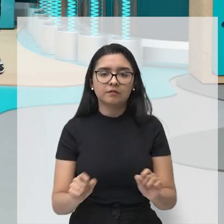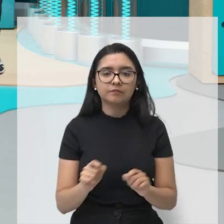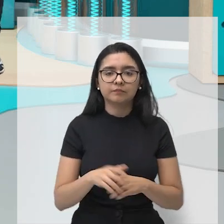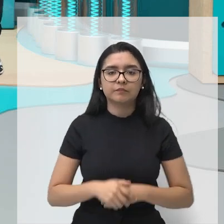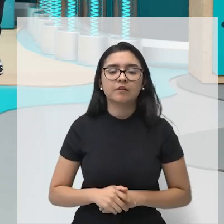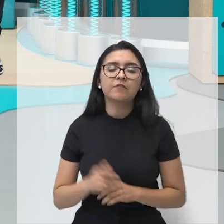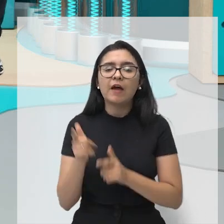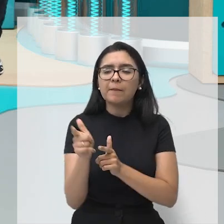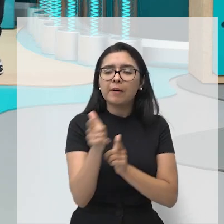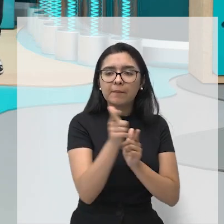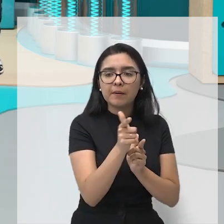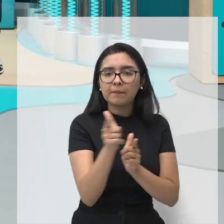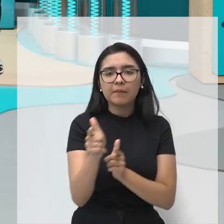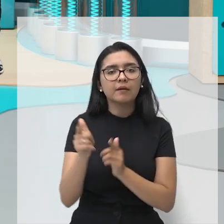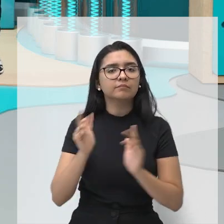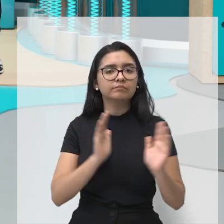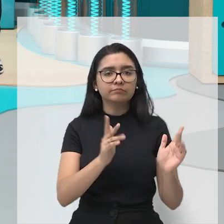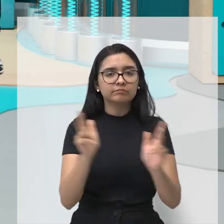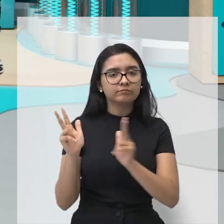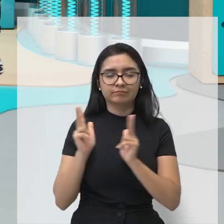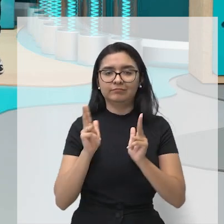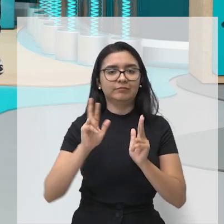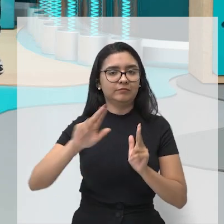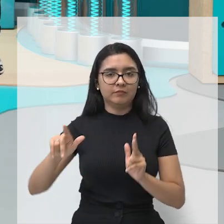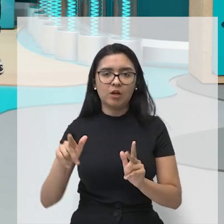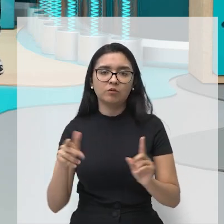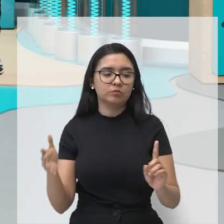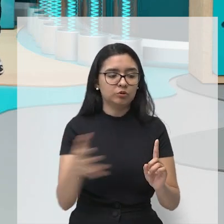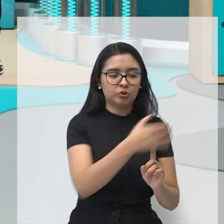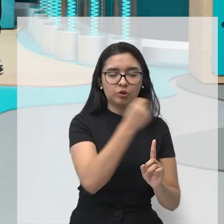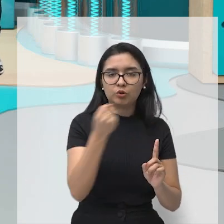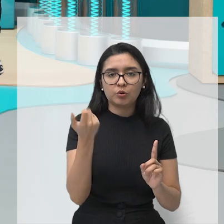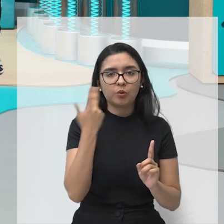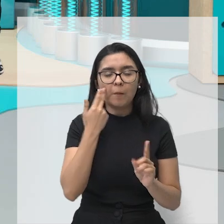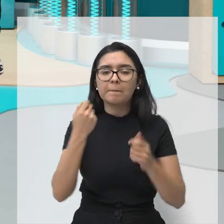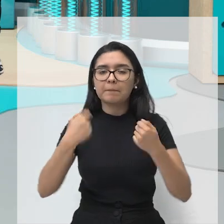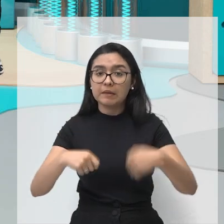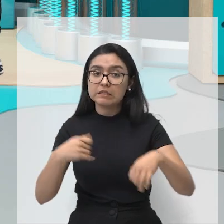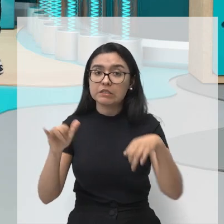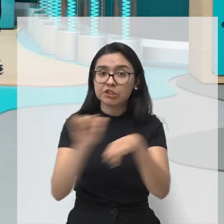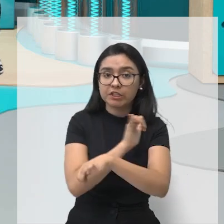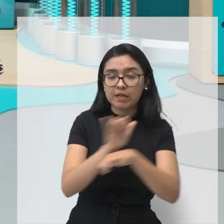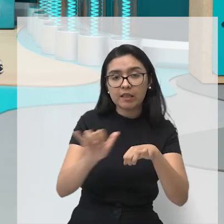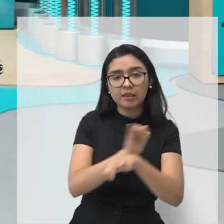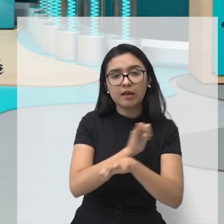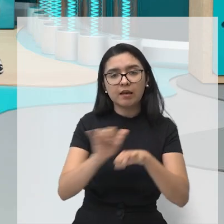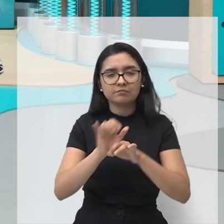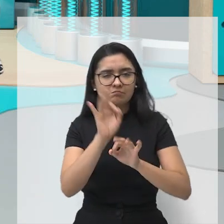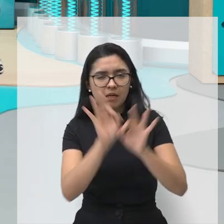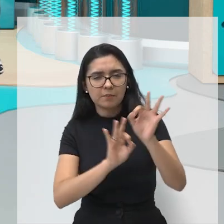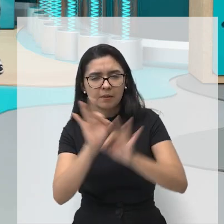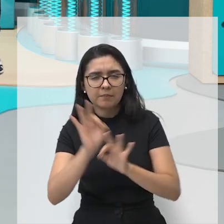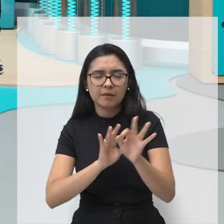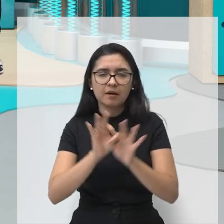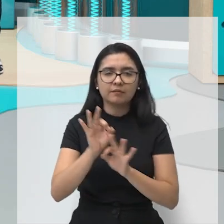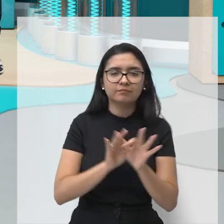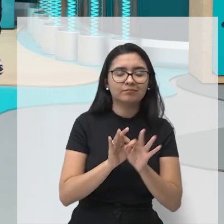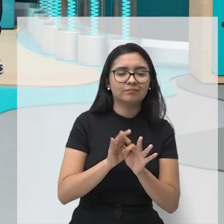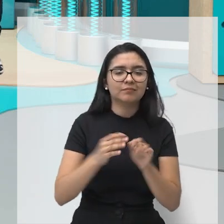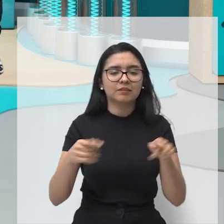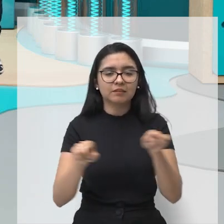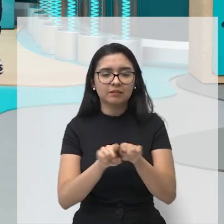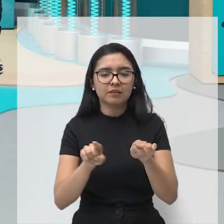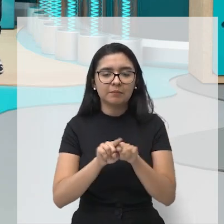marcador assobiando e chegou e pegou a bandeira e voltou para o seu lugar. Não. Precisa ter toda uma estratégia